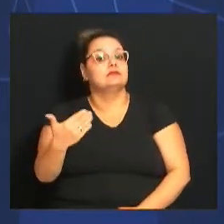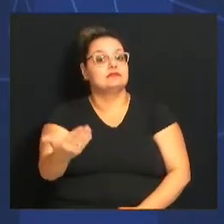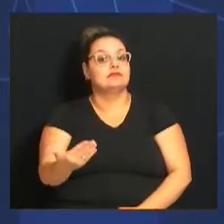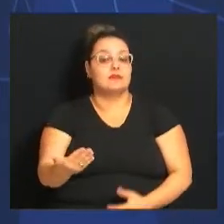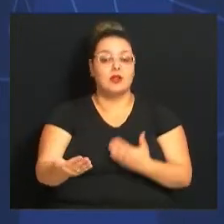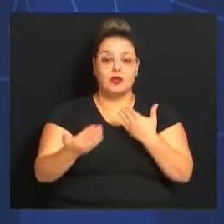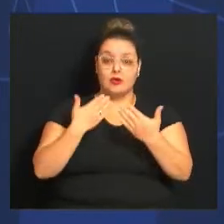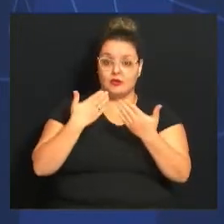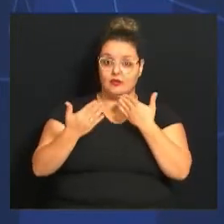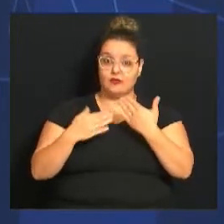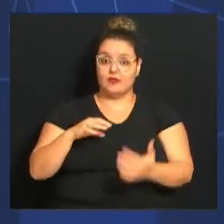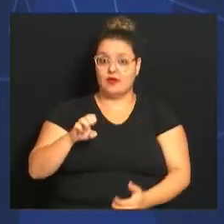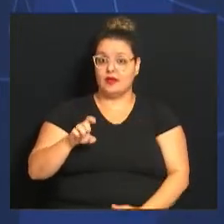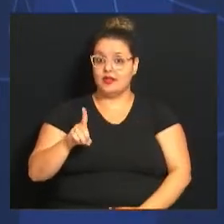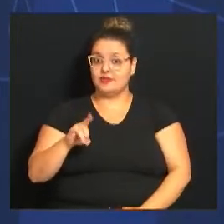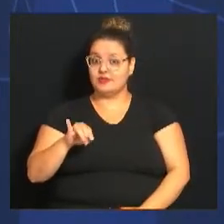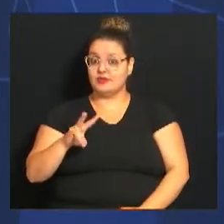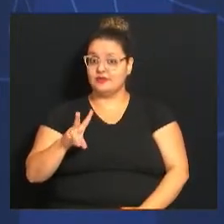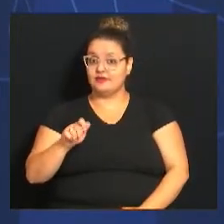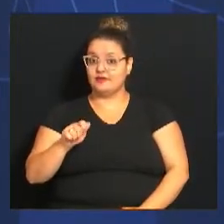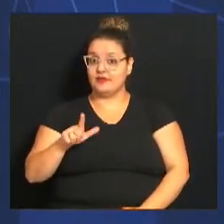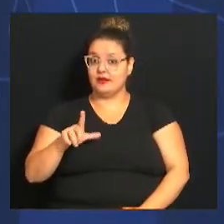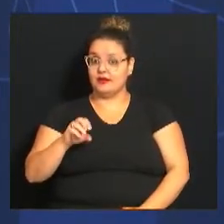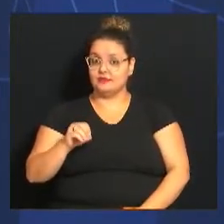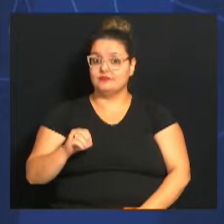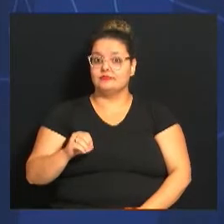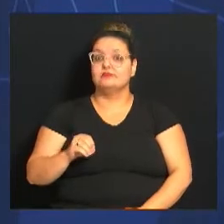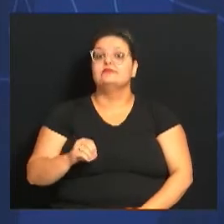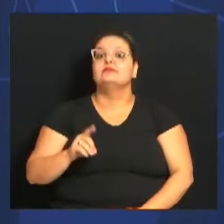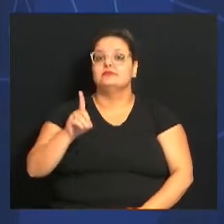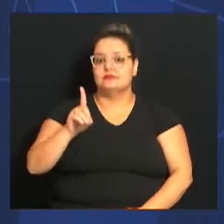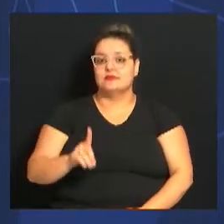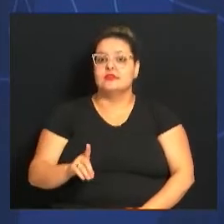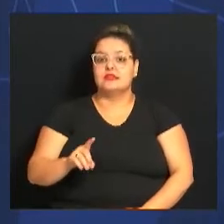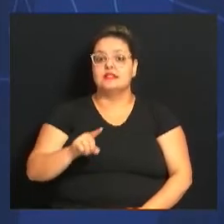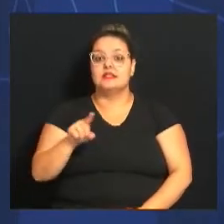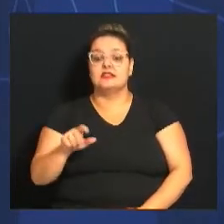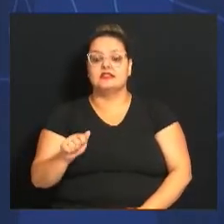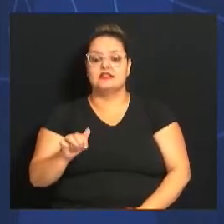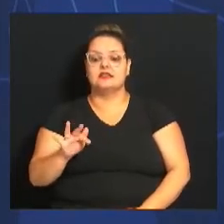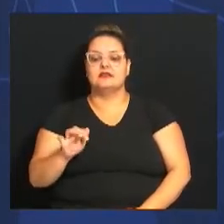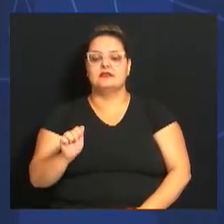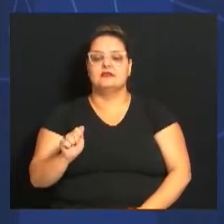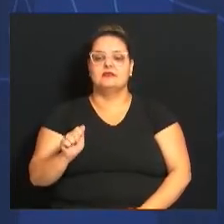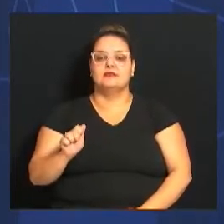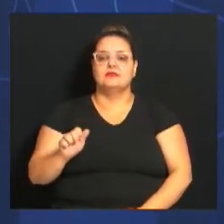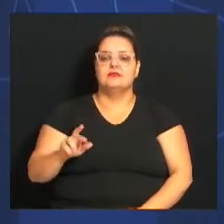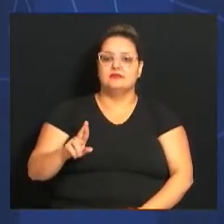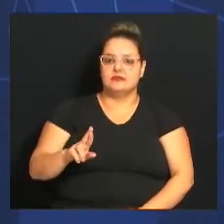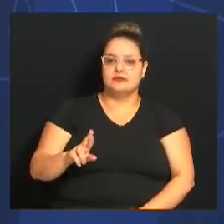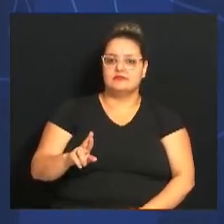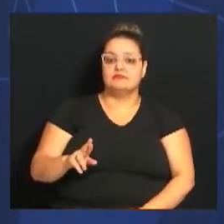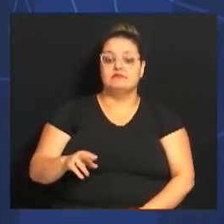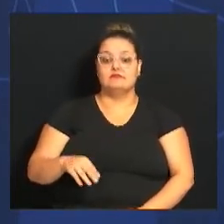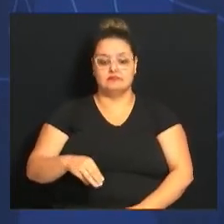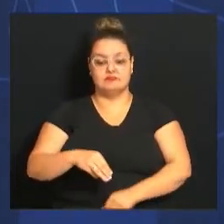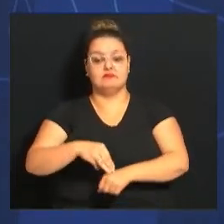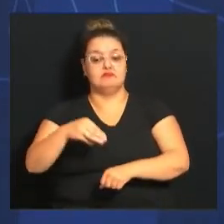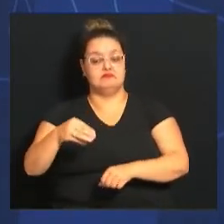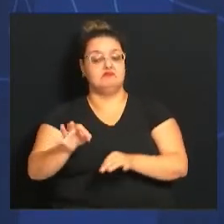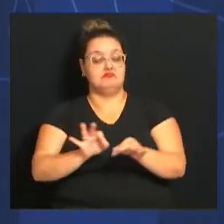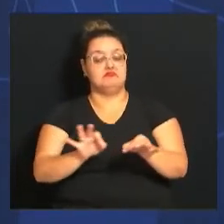com o Edivaldo Silva, ele que é diretor da Zuffer na América Latina, mestre em artes e multimeios